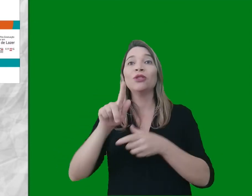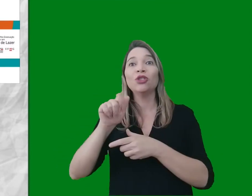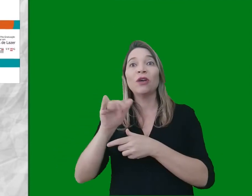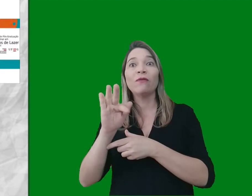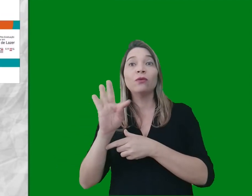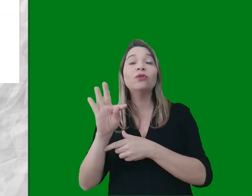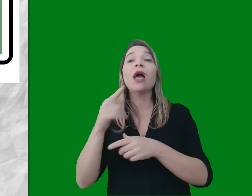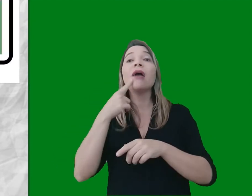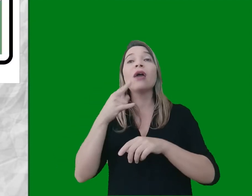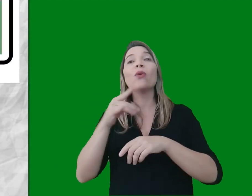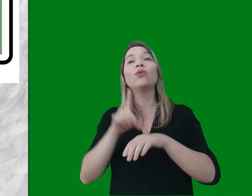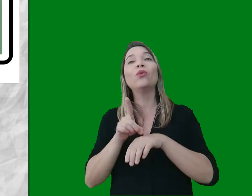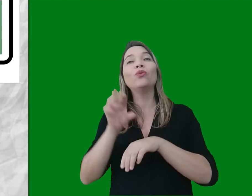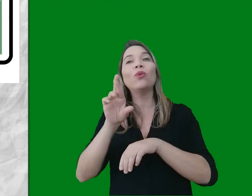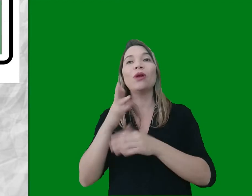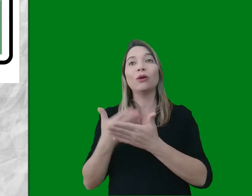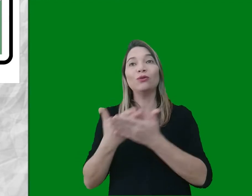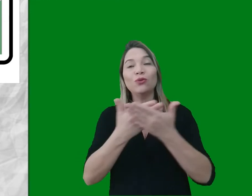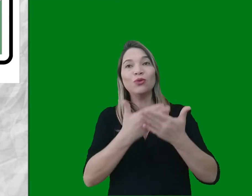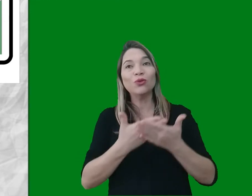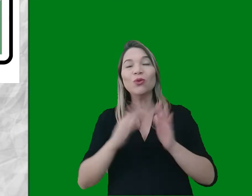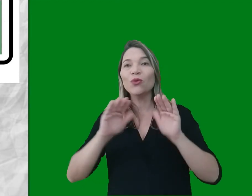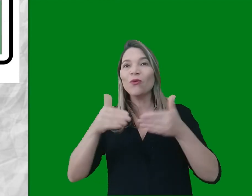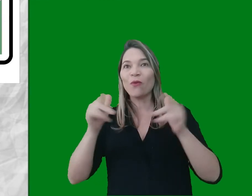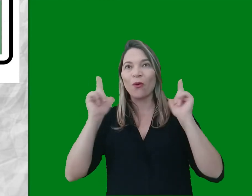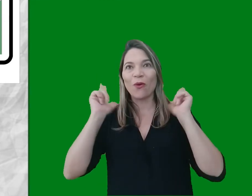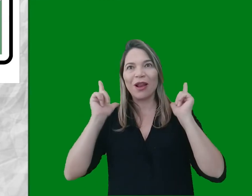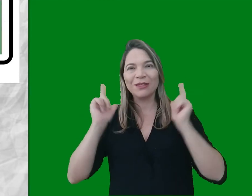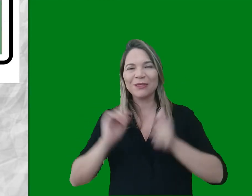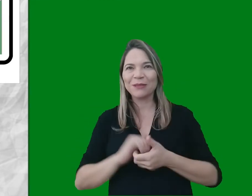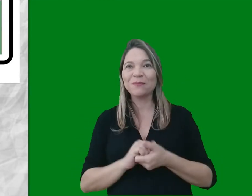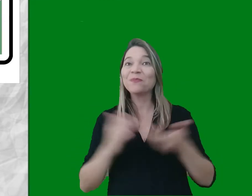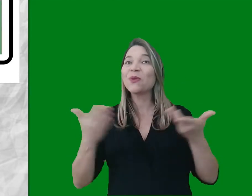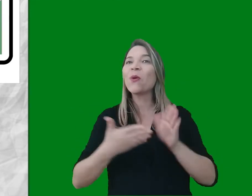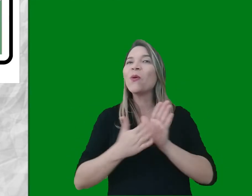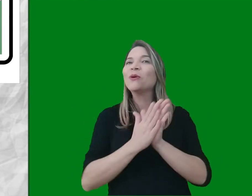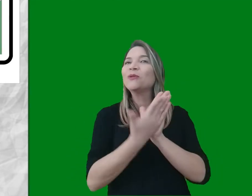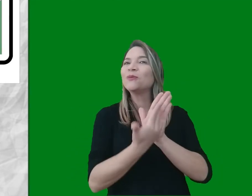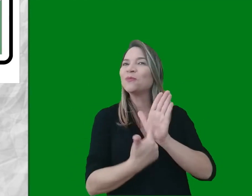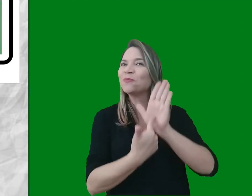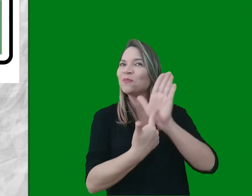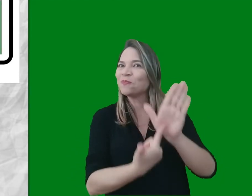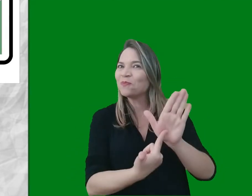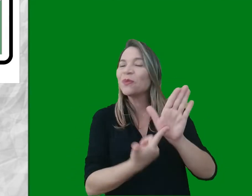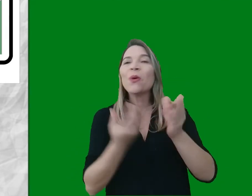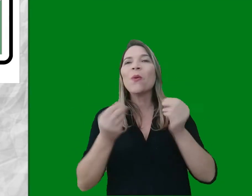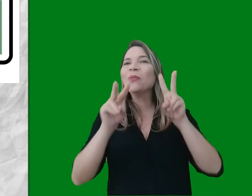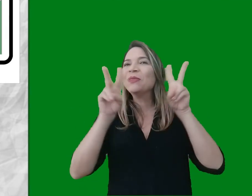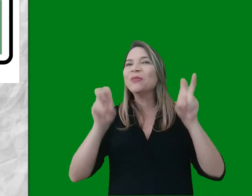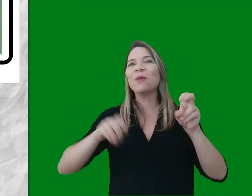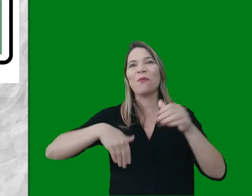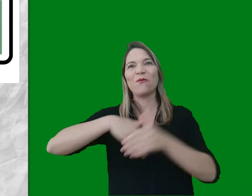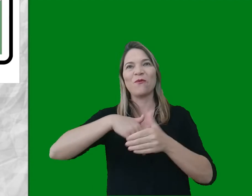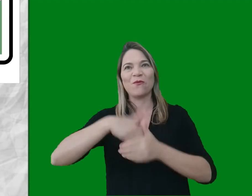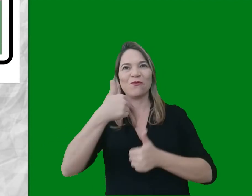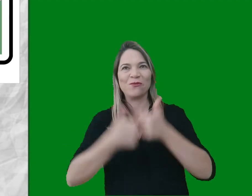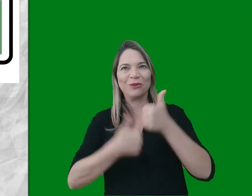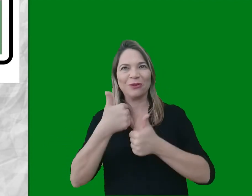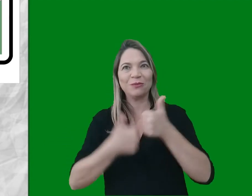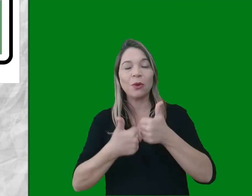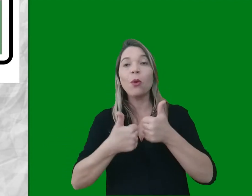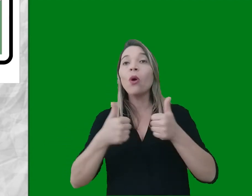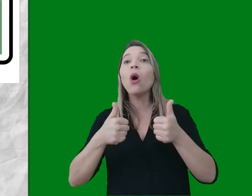do Lazer na UFMG. Hoje apresento a vocês o livro O Ensino do Futebol para Além da Bola Rolando, organizado